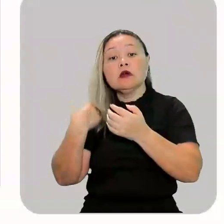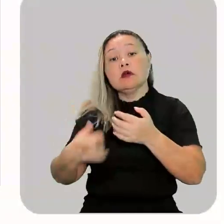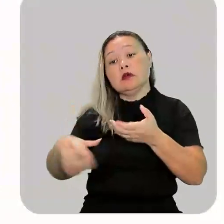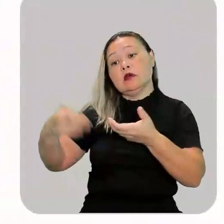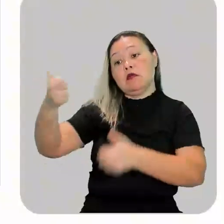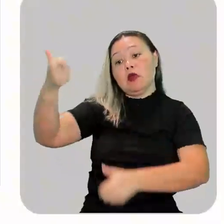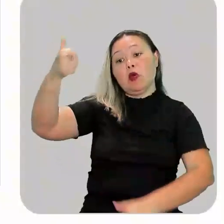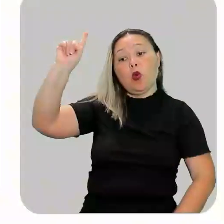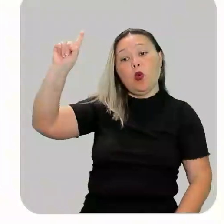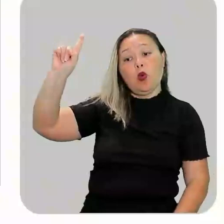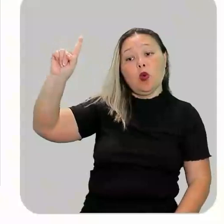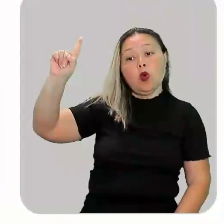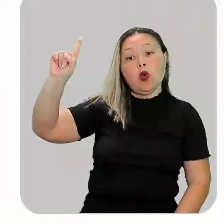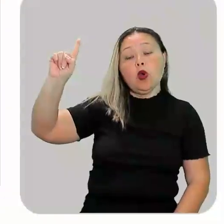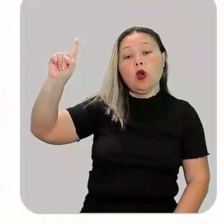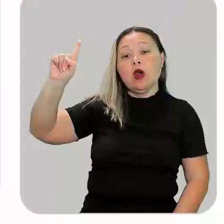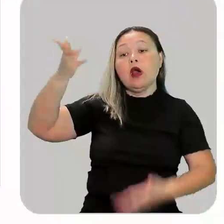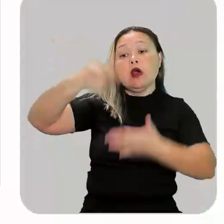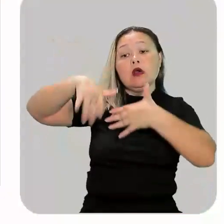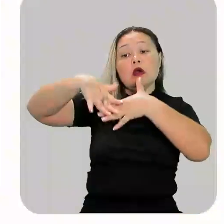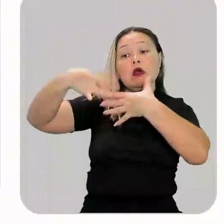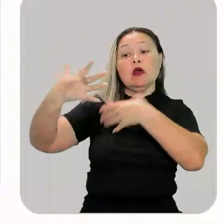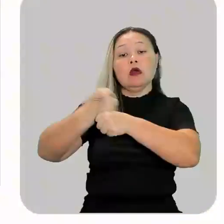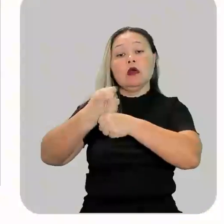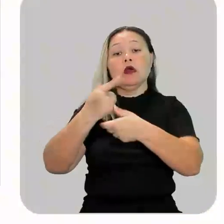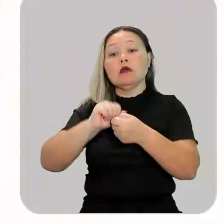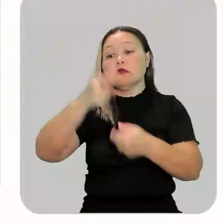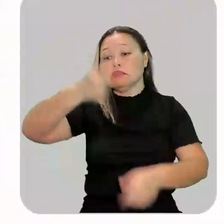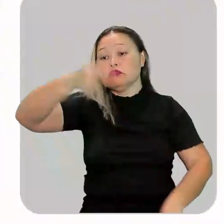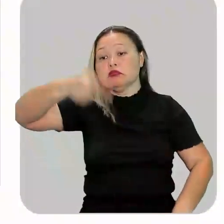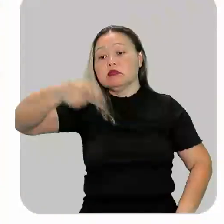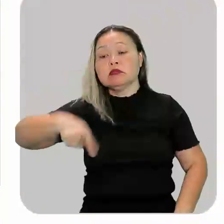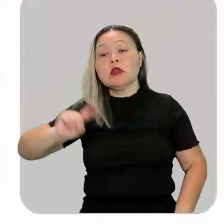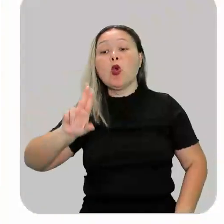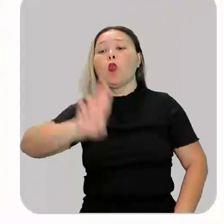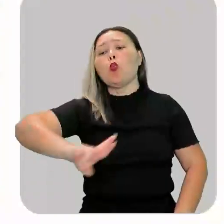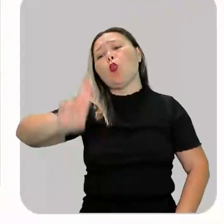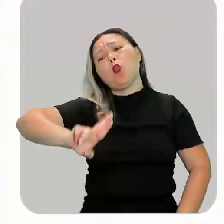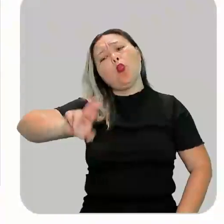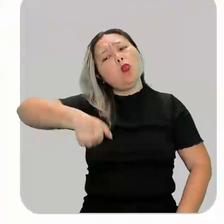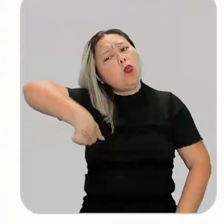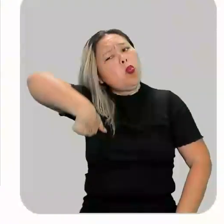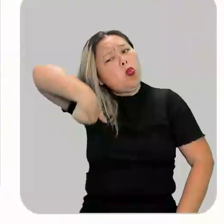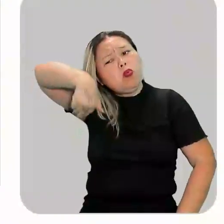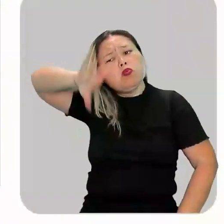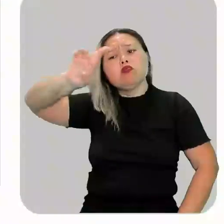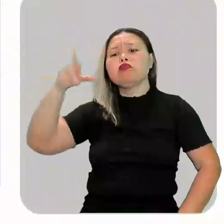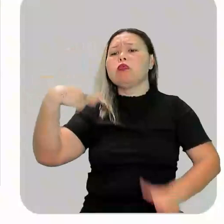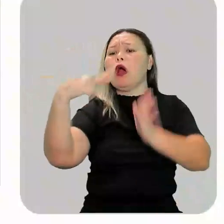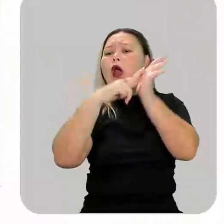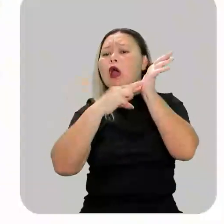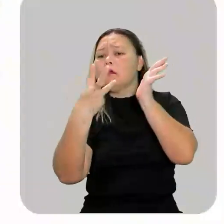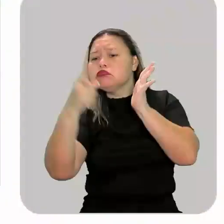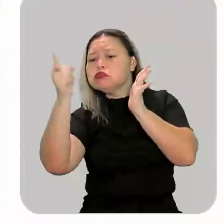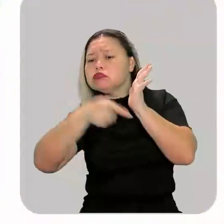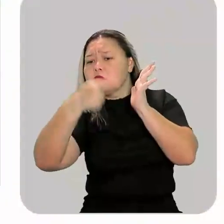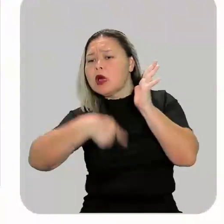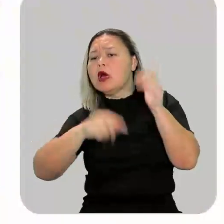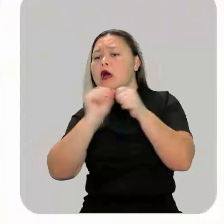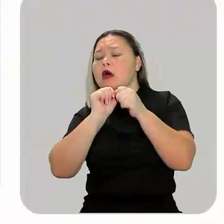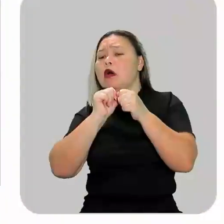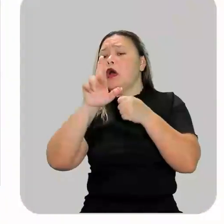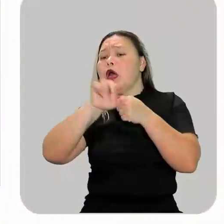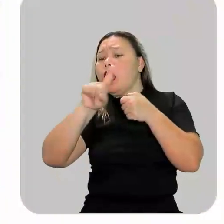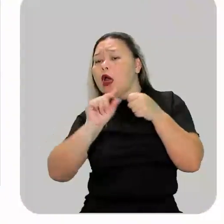aqui no primeiro tópico aqui, Primeiro né? tópico. Na matemática financeira e na estatística. Usa-se muito ali a regra de 3, a razão,